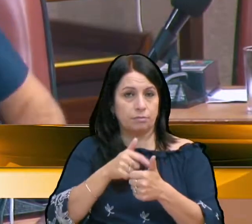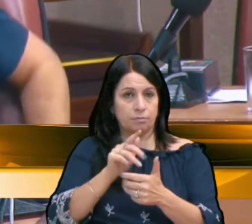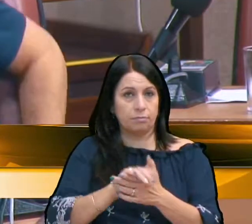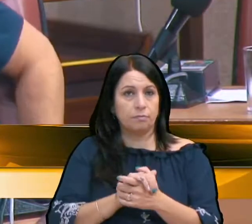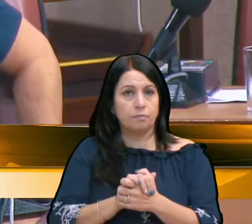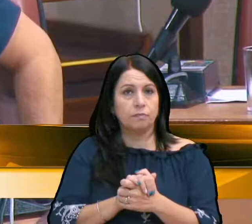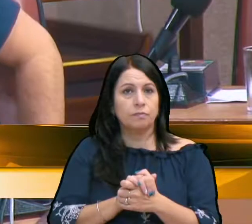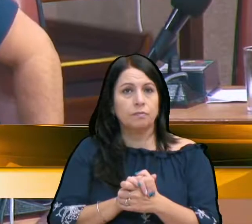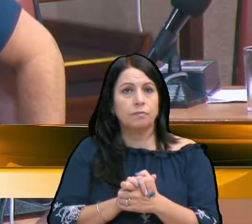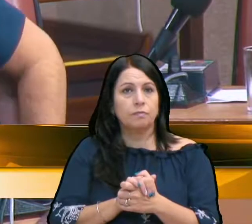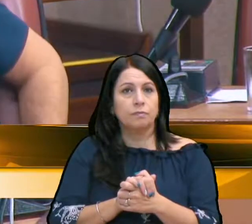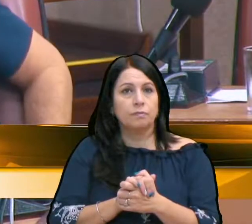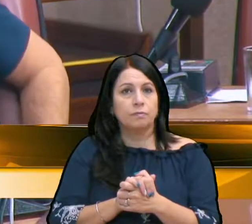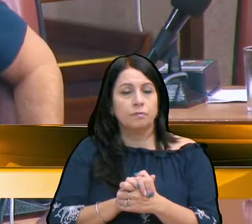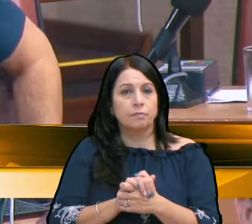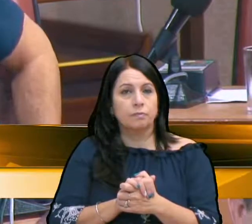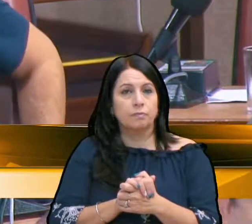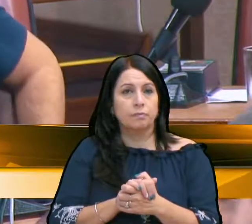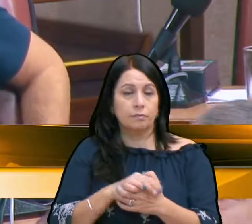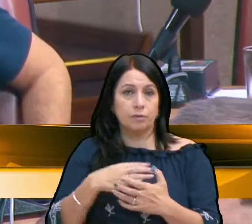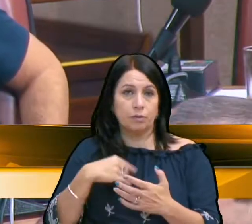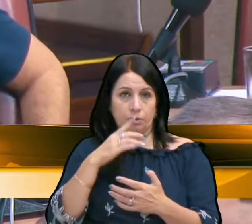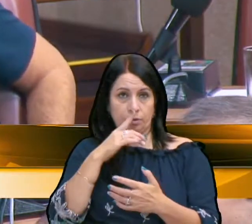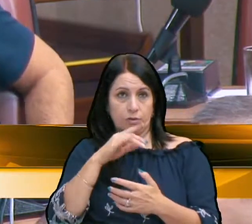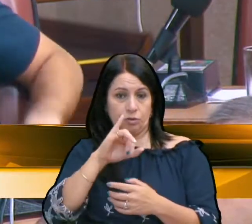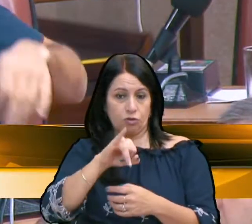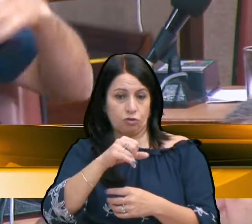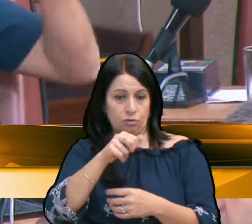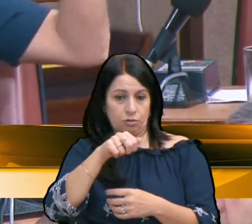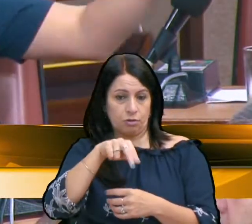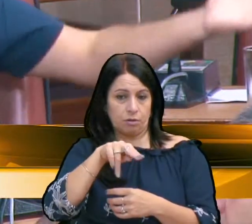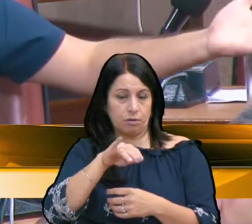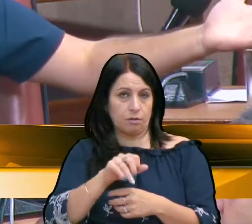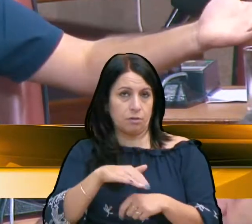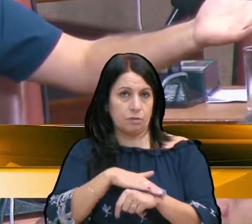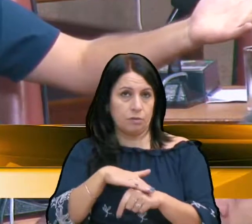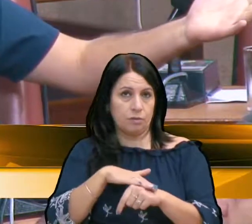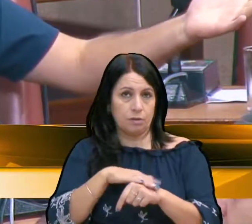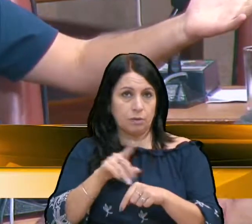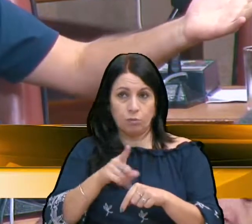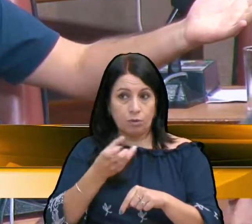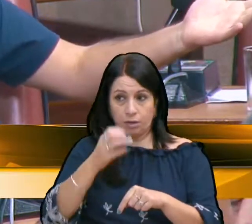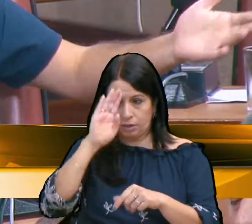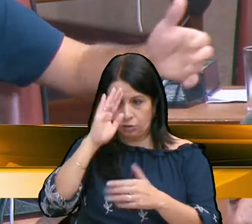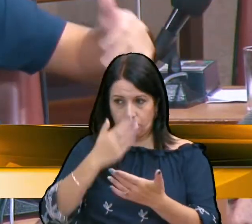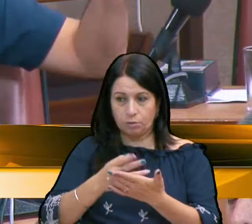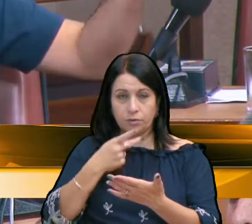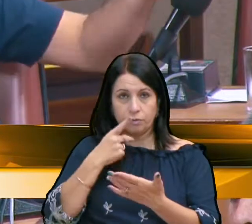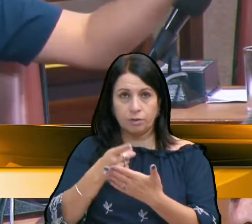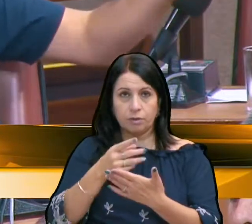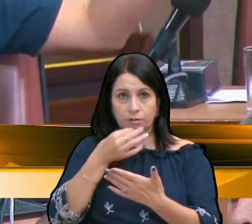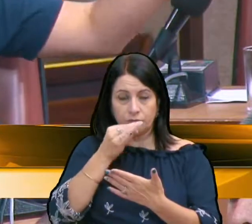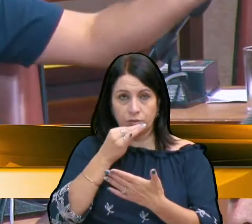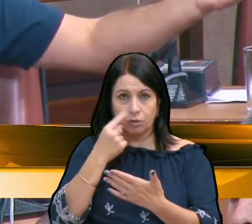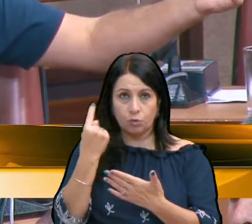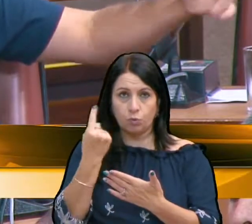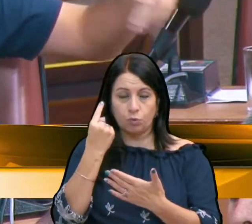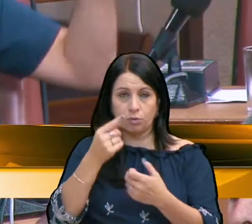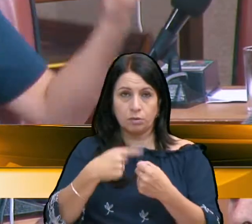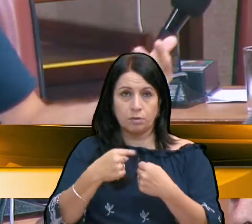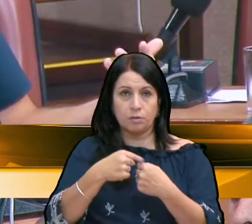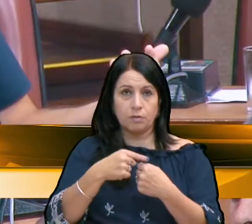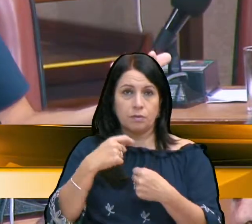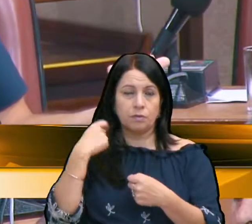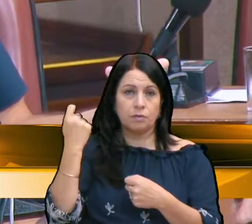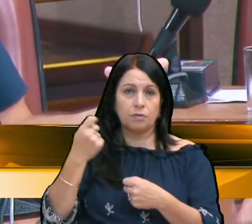situação. Olha, eu estive com a Janice conversando, eu não queria acreditar naquilo que ela estava falando, né? Que Caxias do Sul é a única cidade